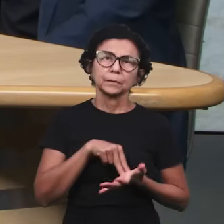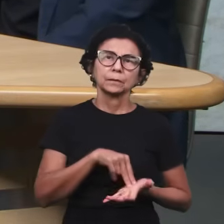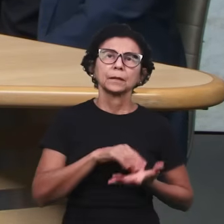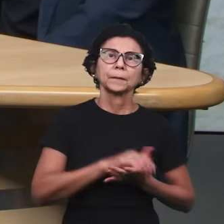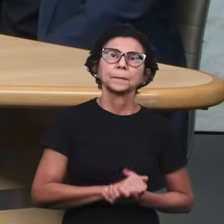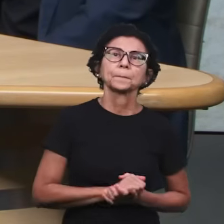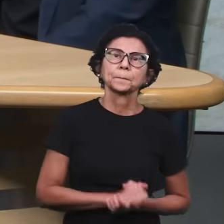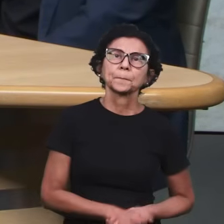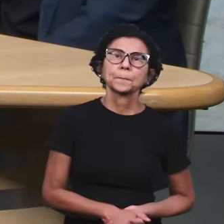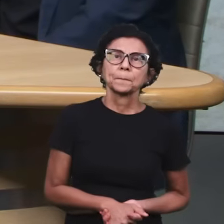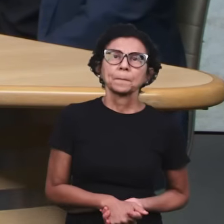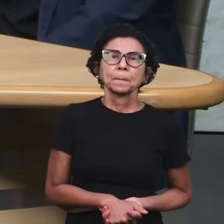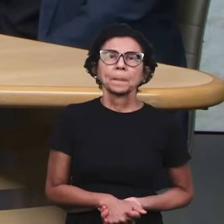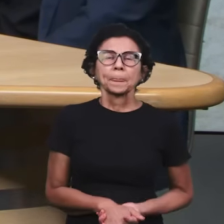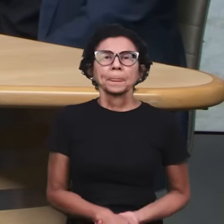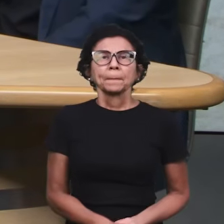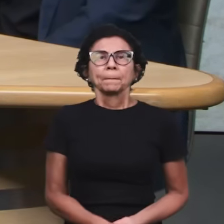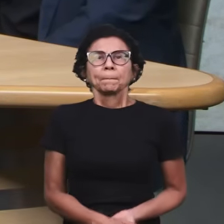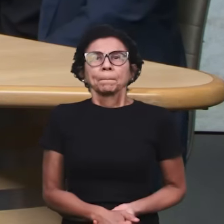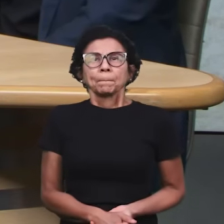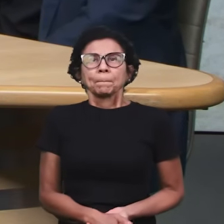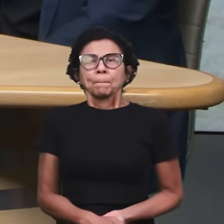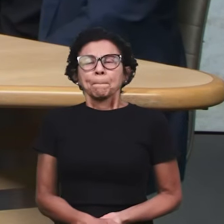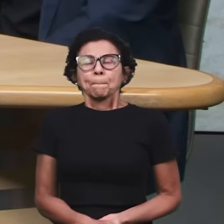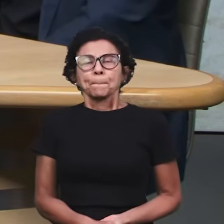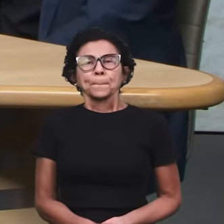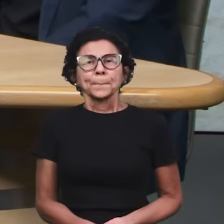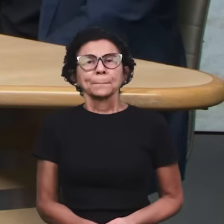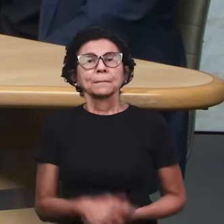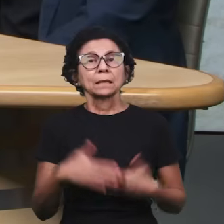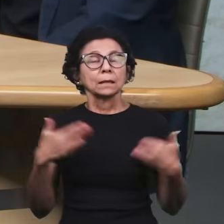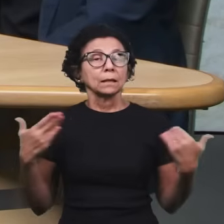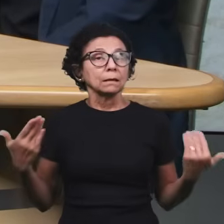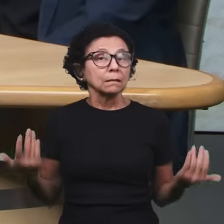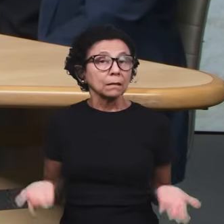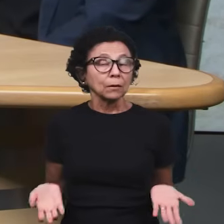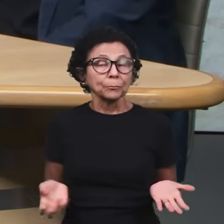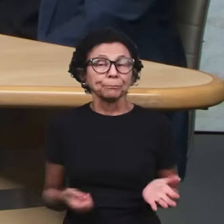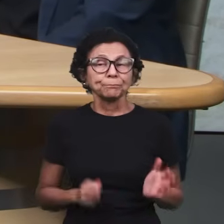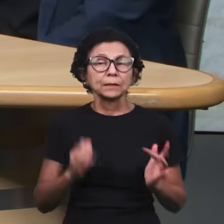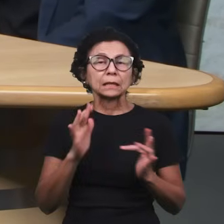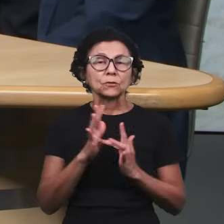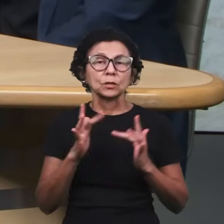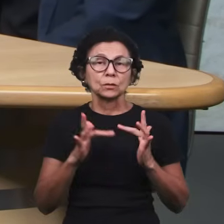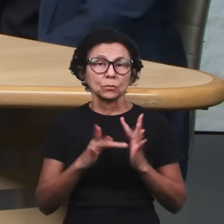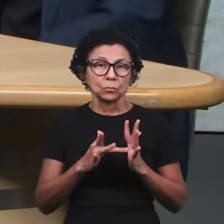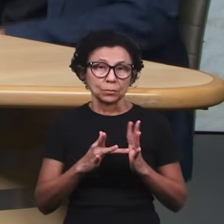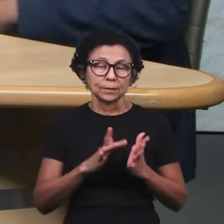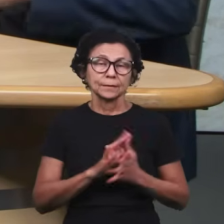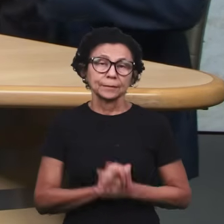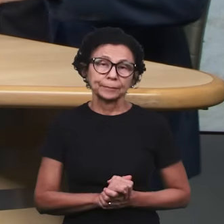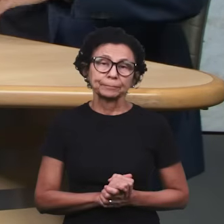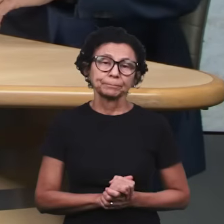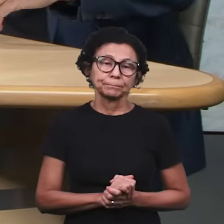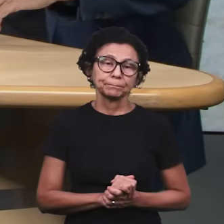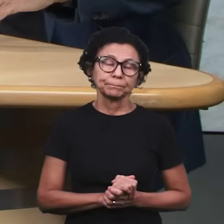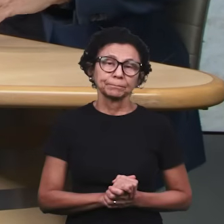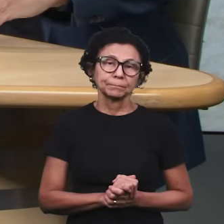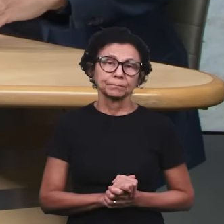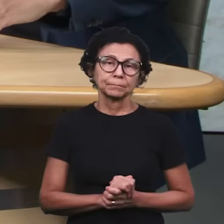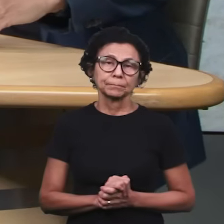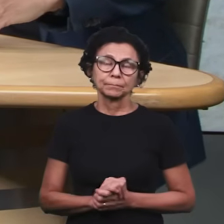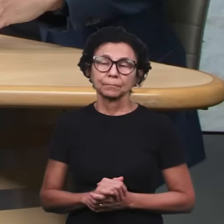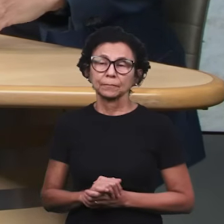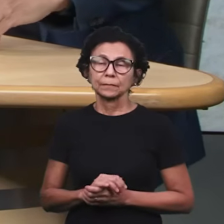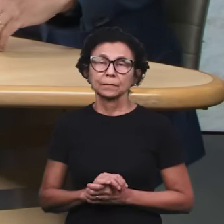tem exemplo maior do que o grande mistério. Jesus e a igreja, que é o maior casamento que existe.